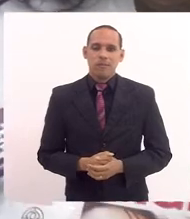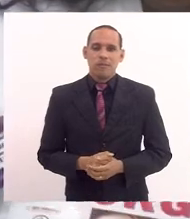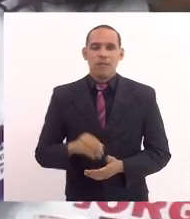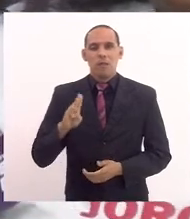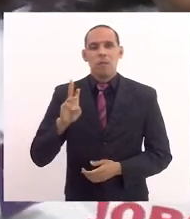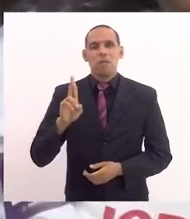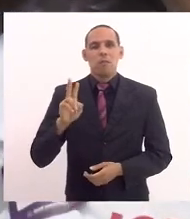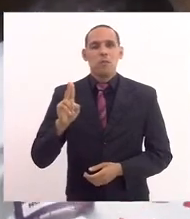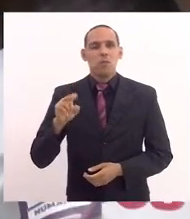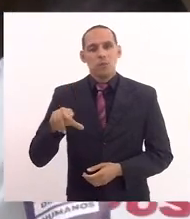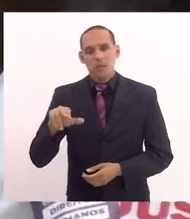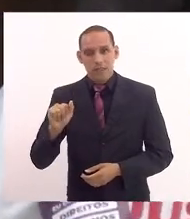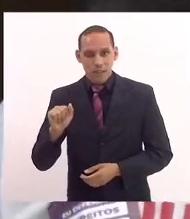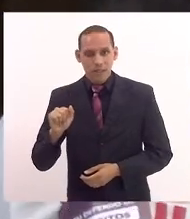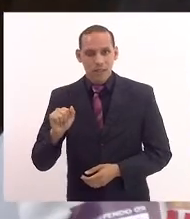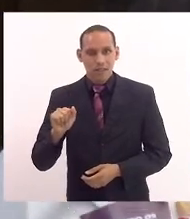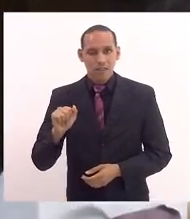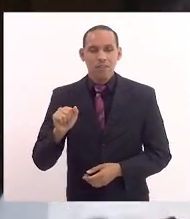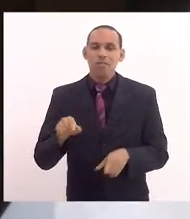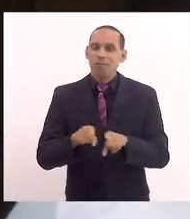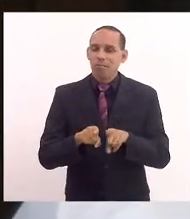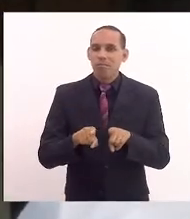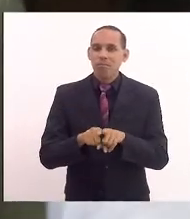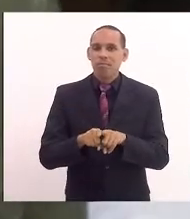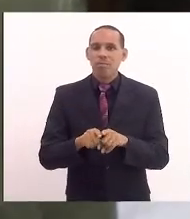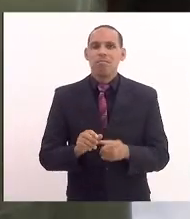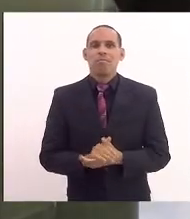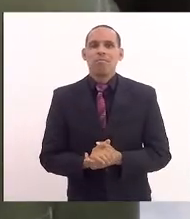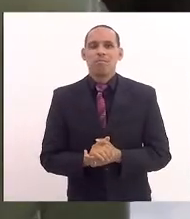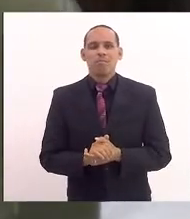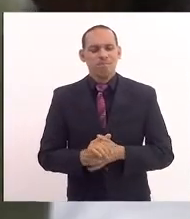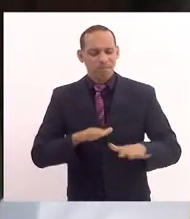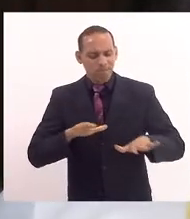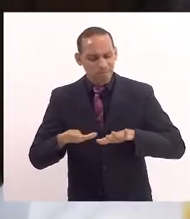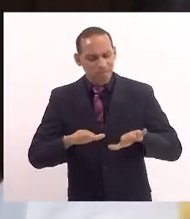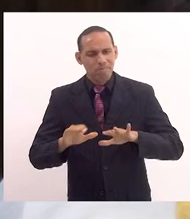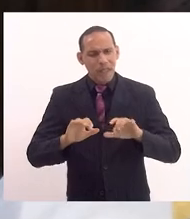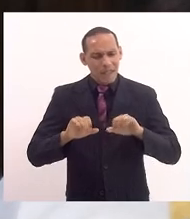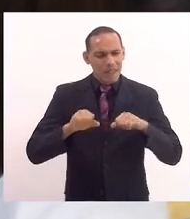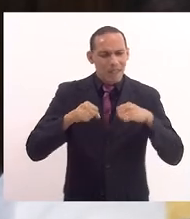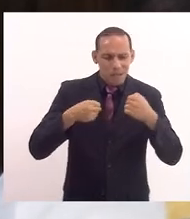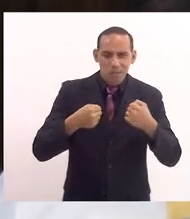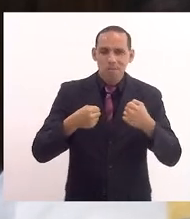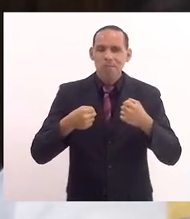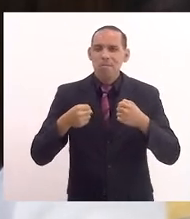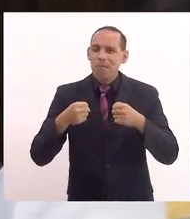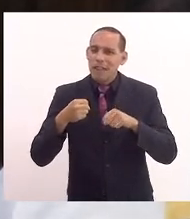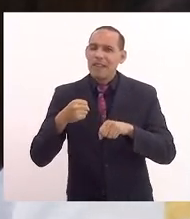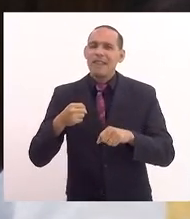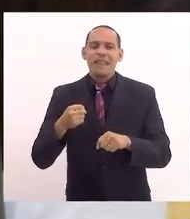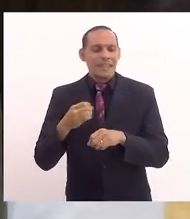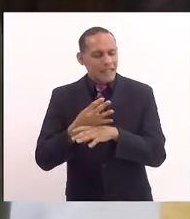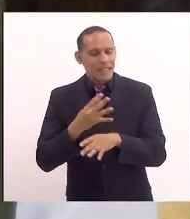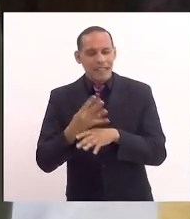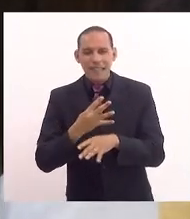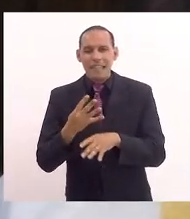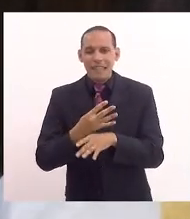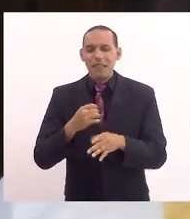Bruninho Ribeiro, que também se movimentou, fez de tudo, falou com Deus e o mundo.